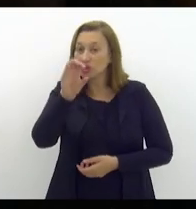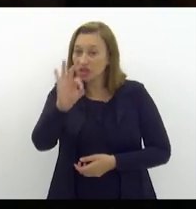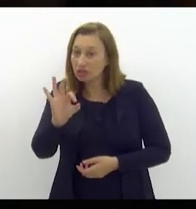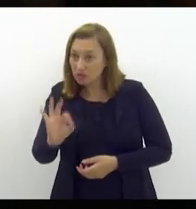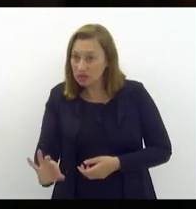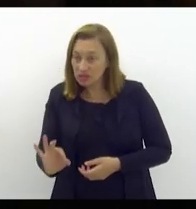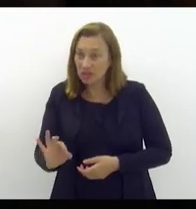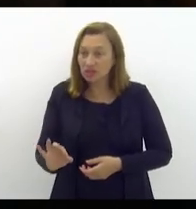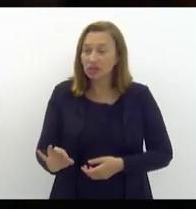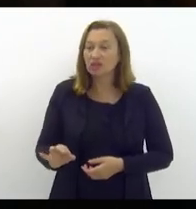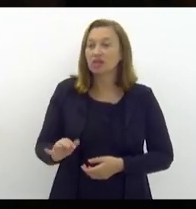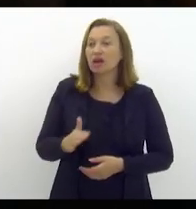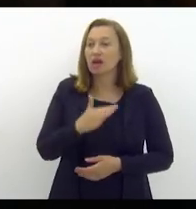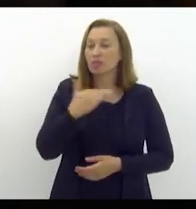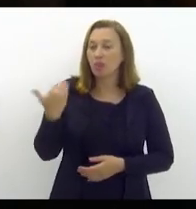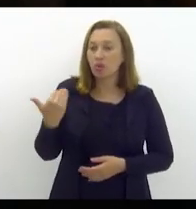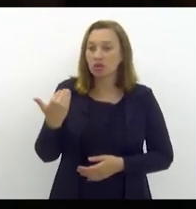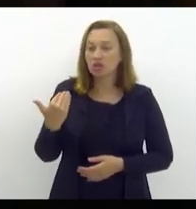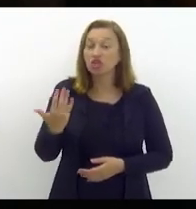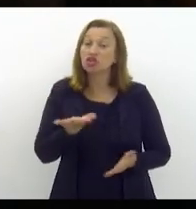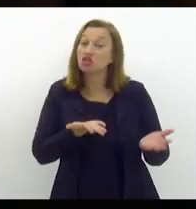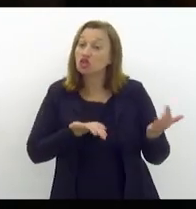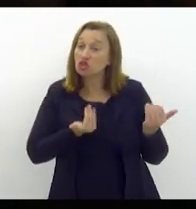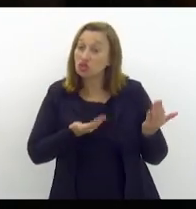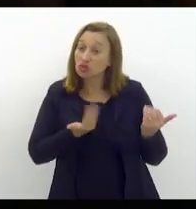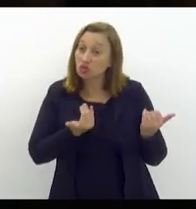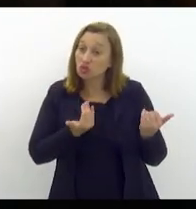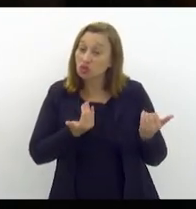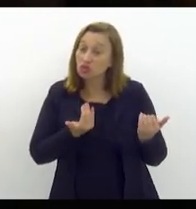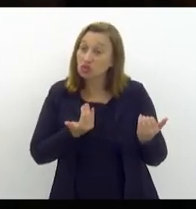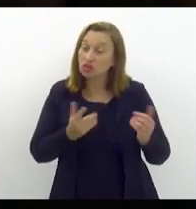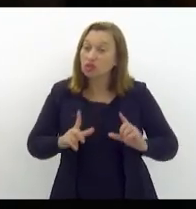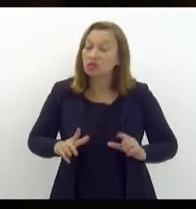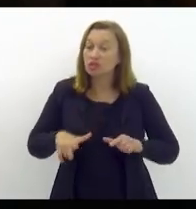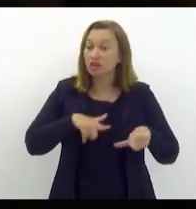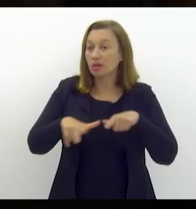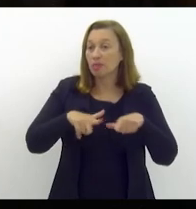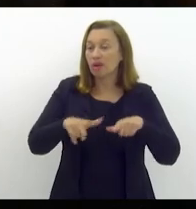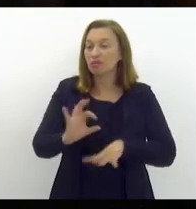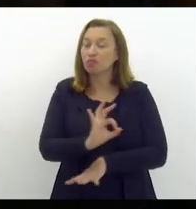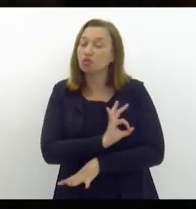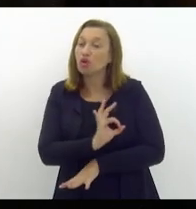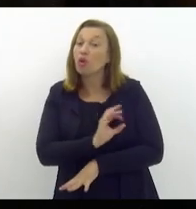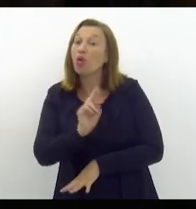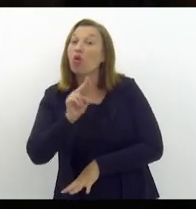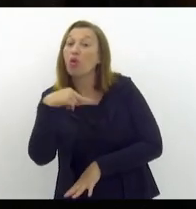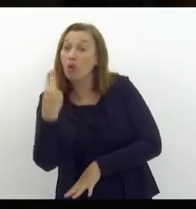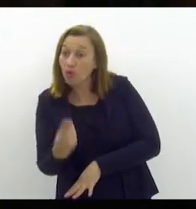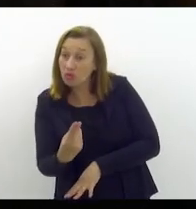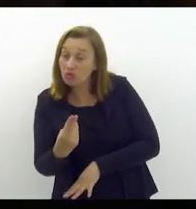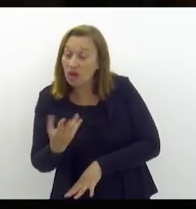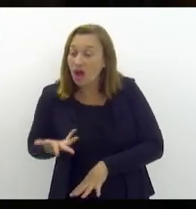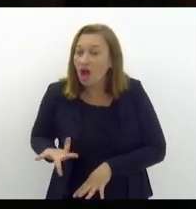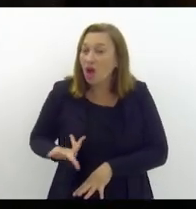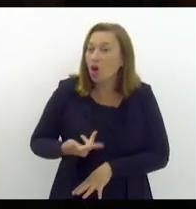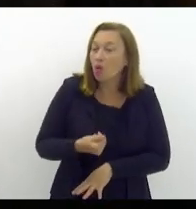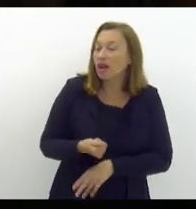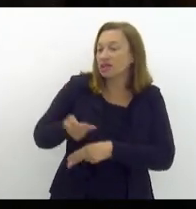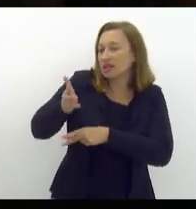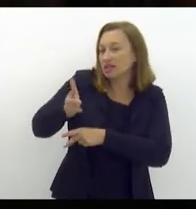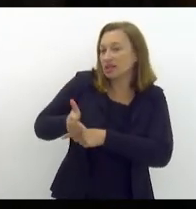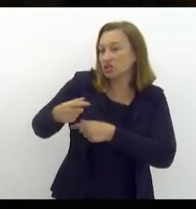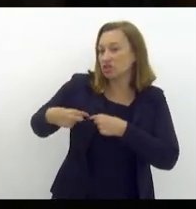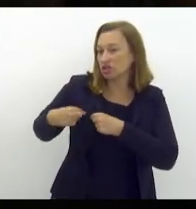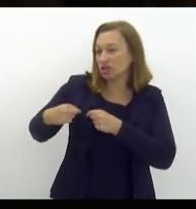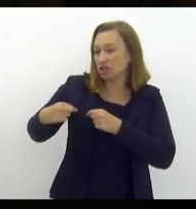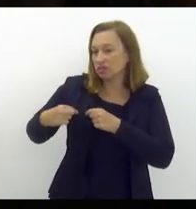80% dos assassinatos de jovens em ações policiais. Ou seja, a eficácia das